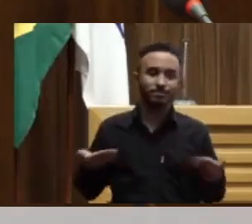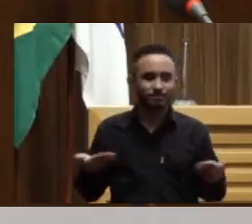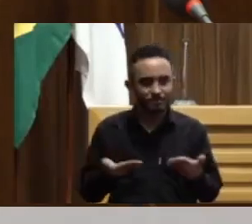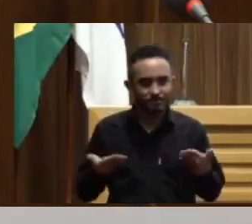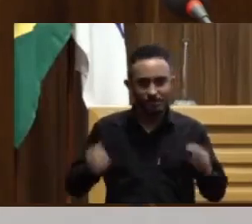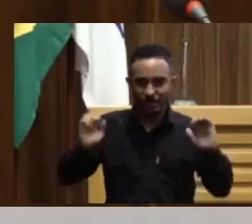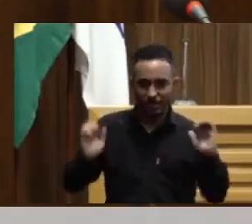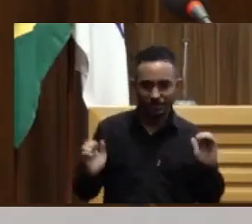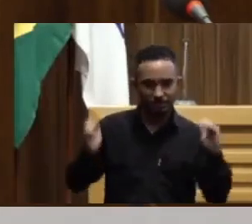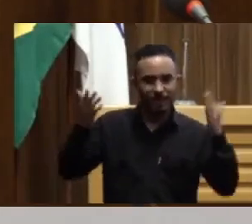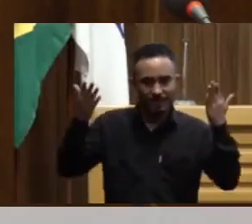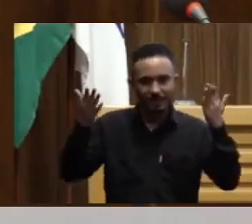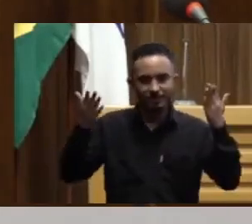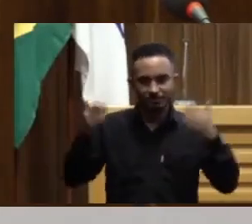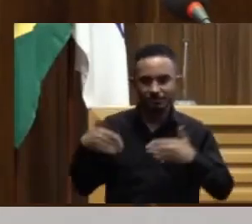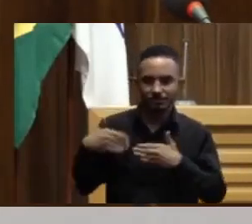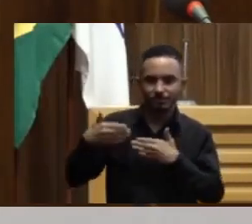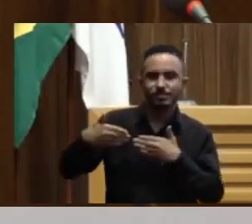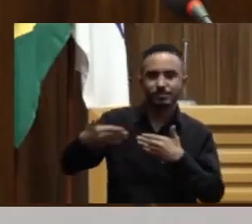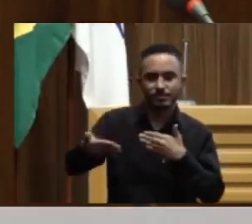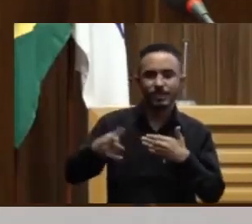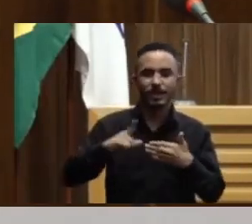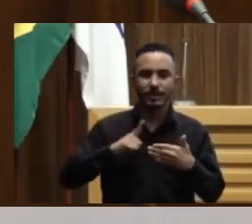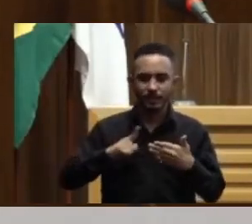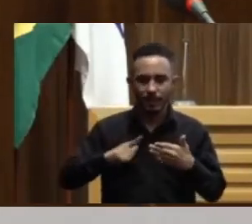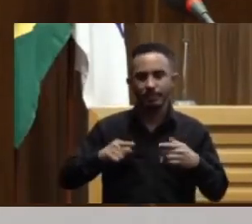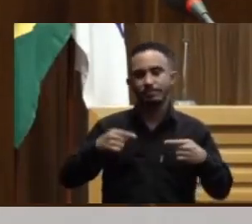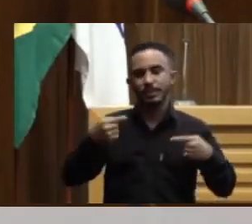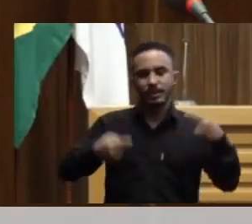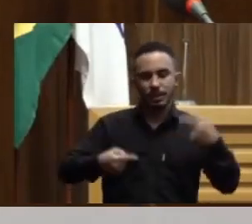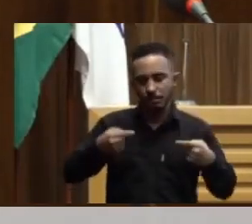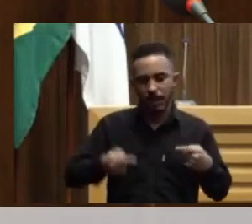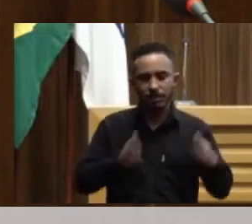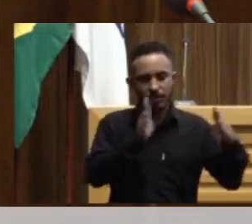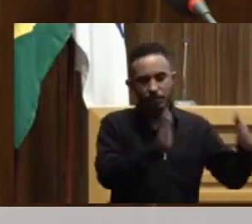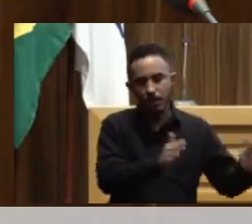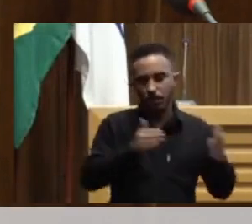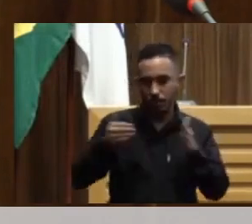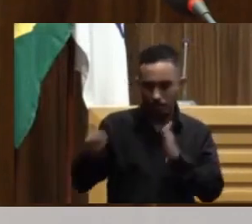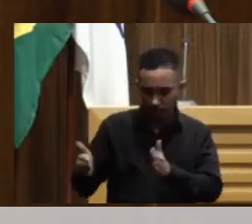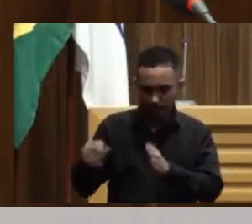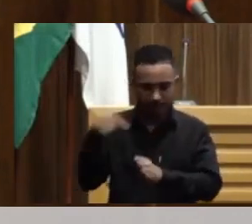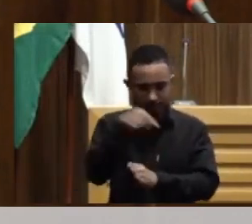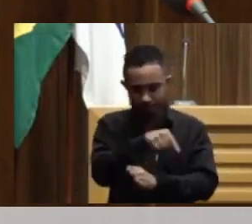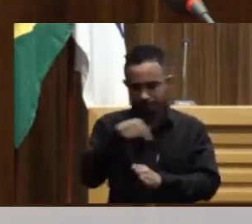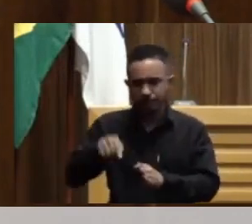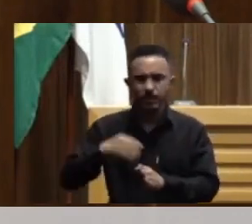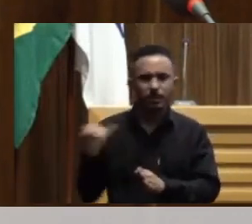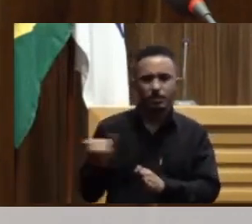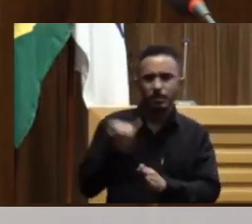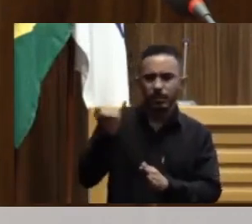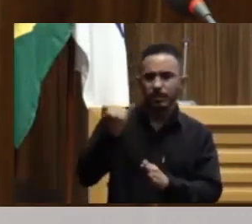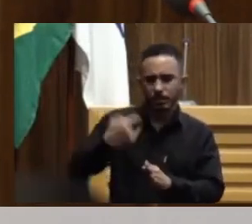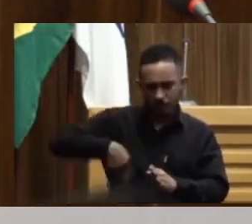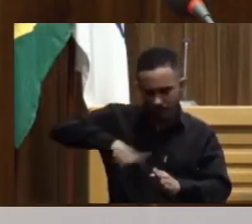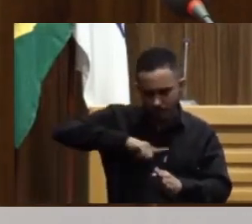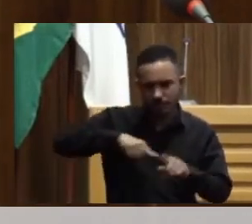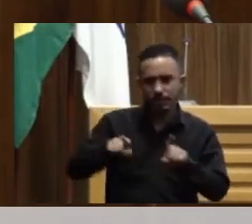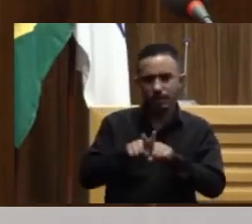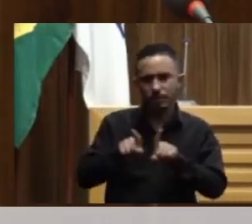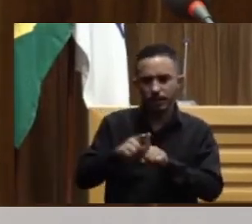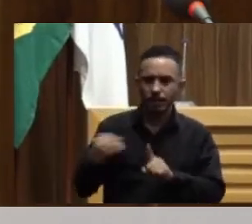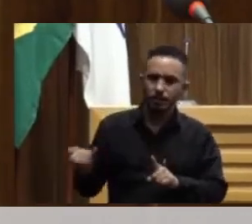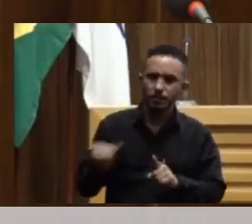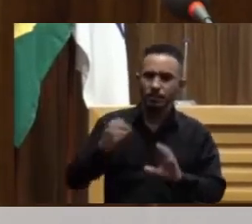depois será seguido por duas mesas de debate, é muito importante para a gente, muito importante para a ABDE, muito